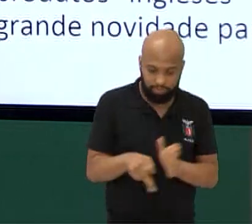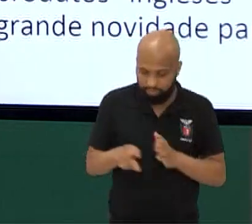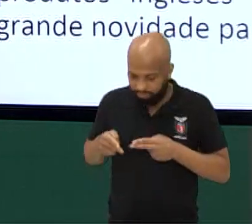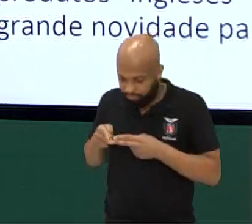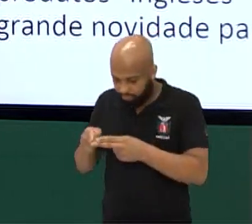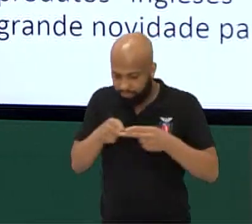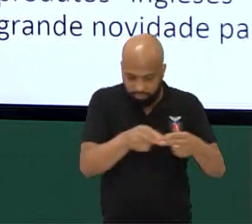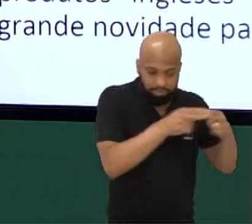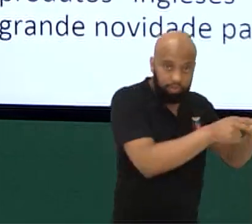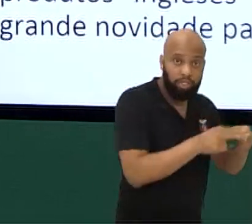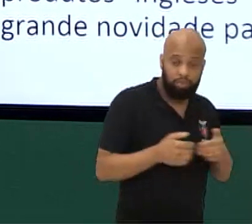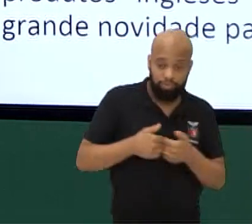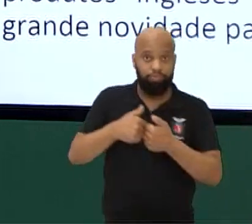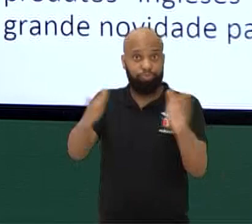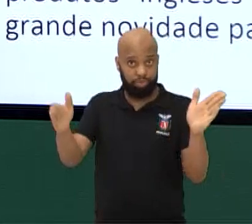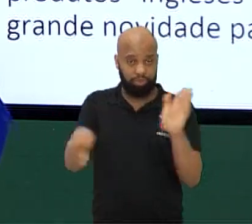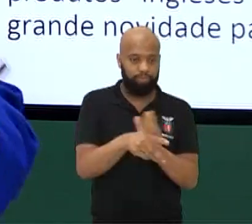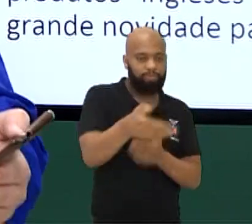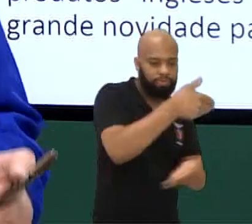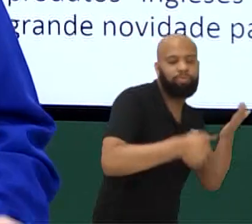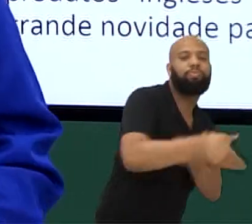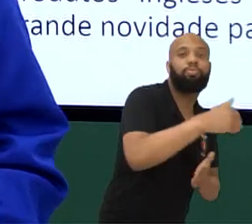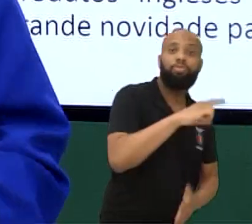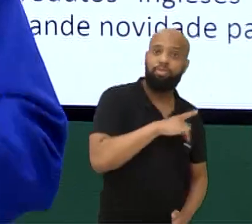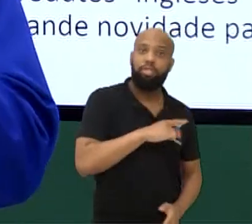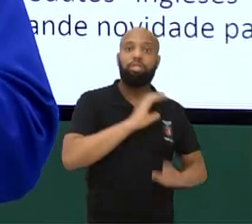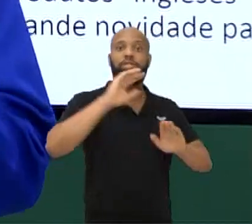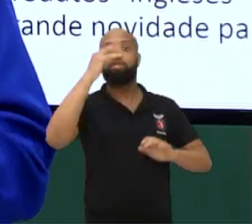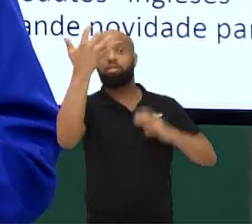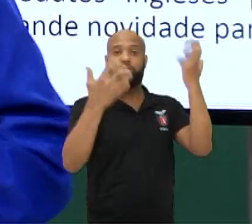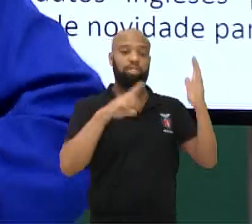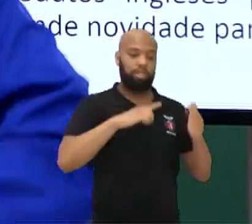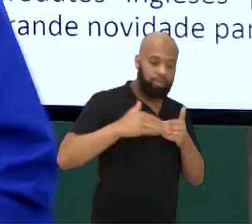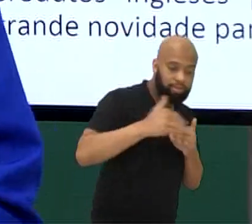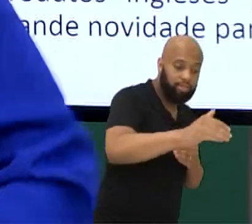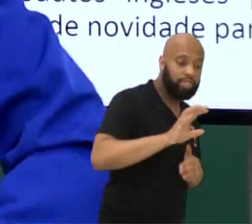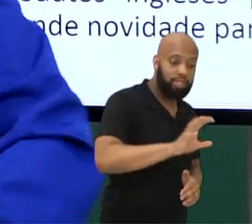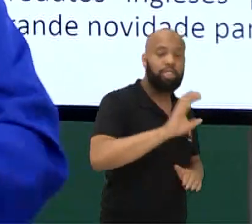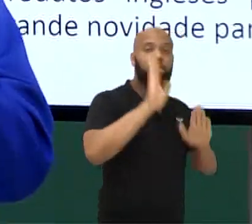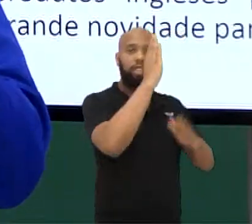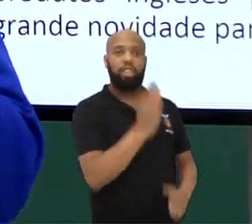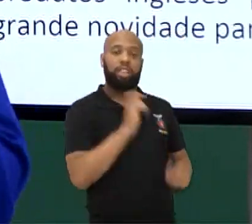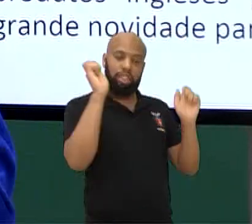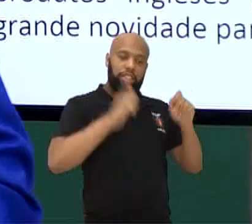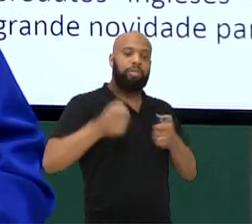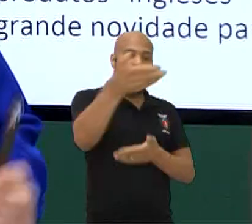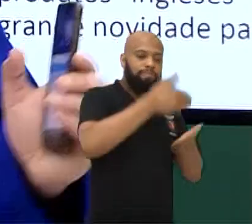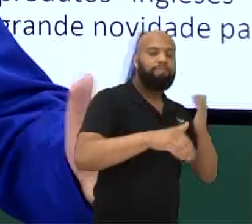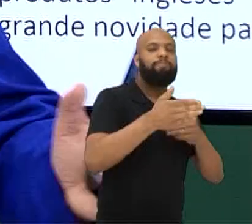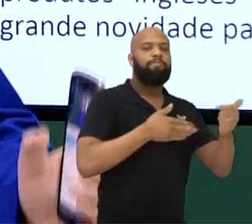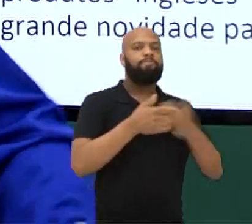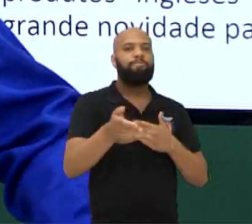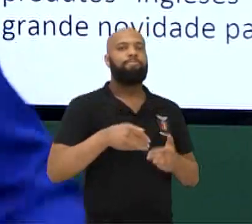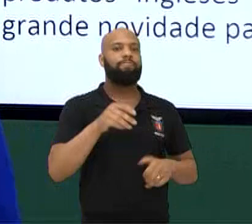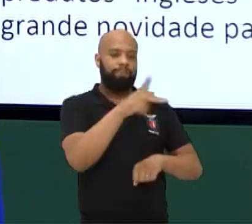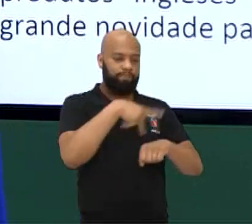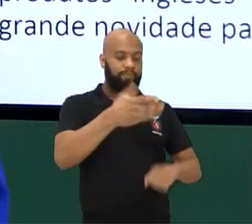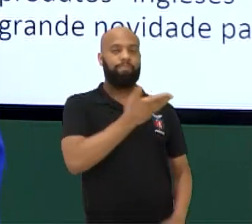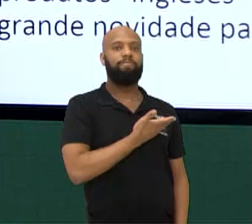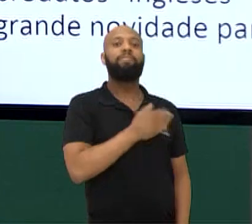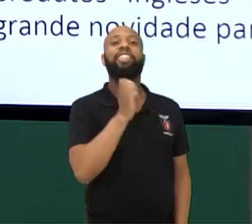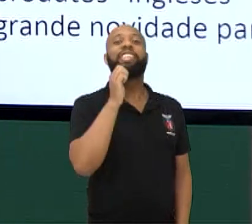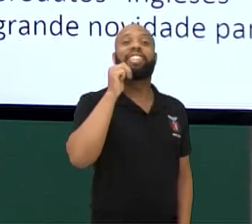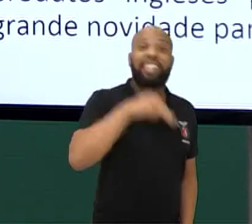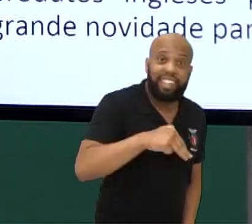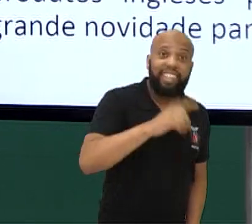pacto do comércio brasileiro, dos portos brasileiros, a partir de então o Brasil poderia comercializar com qualquer país que era amigo de Portugal. E vou lembrar